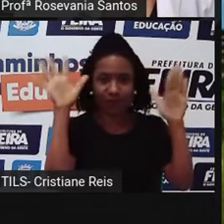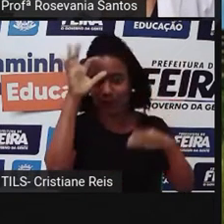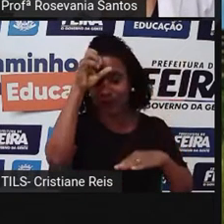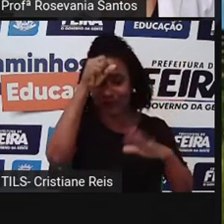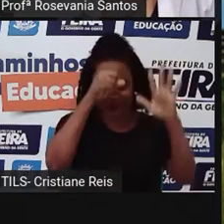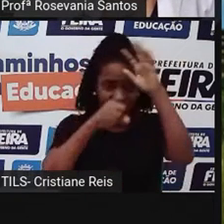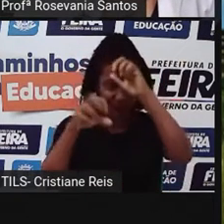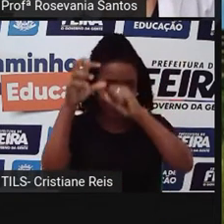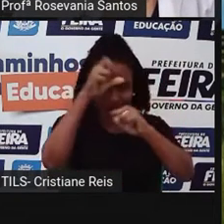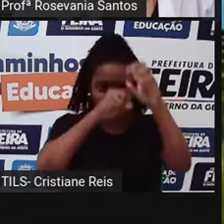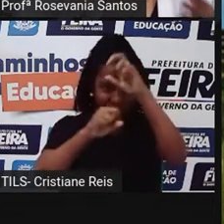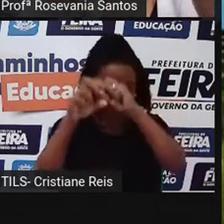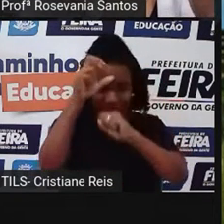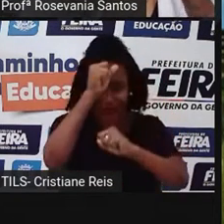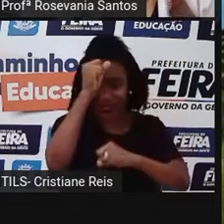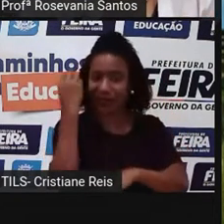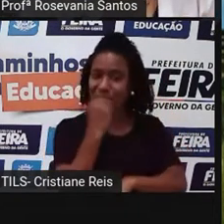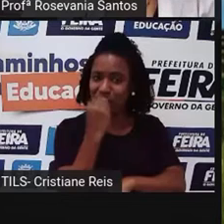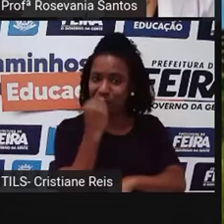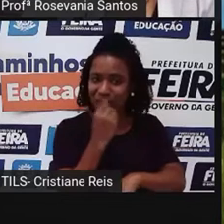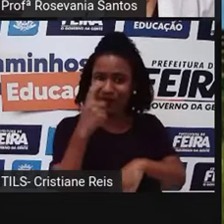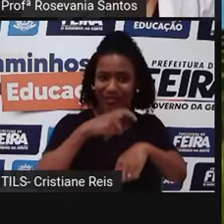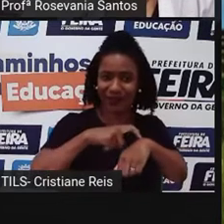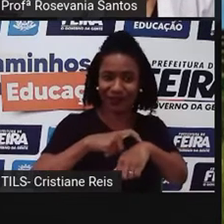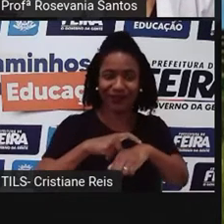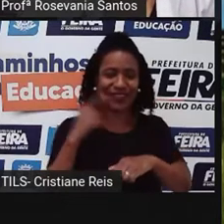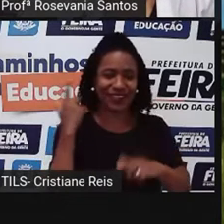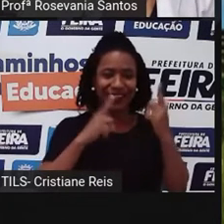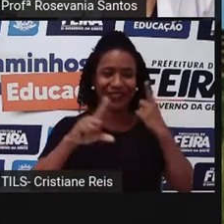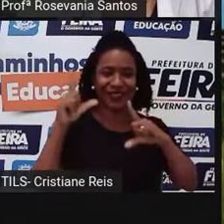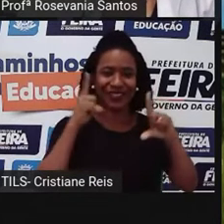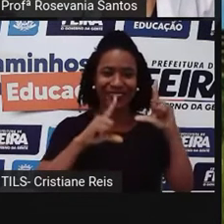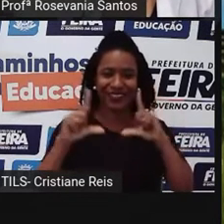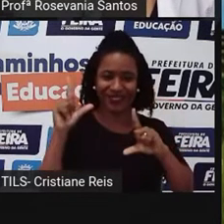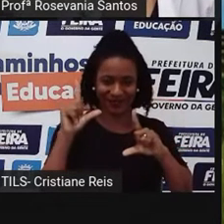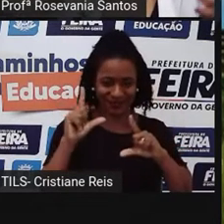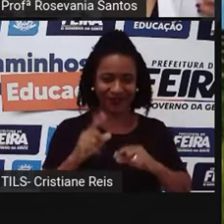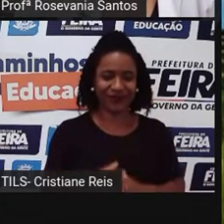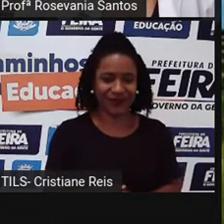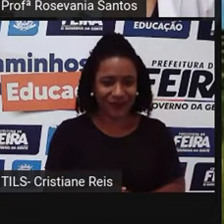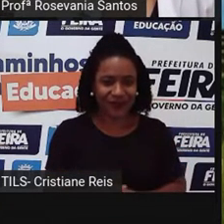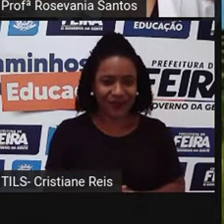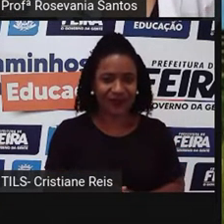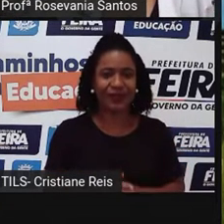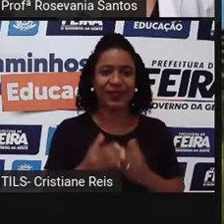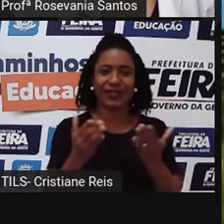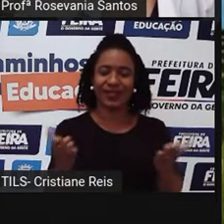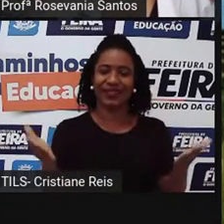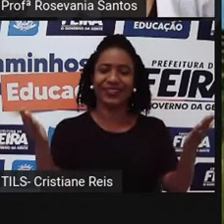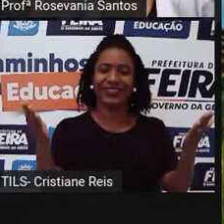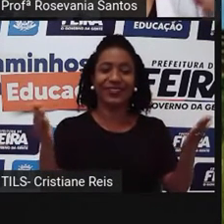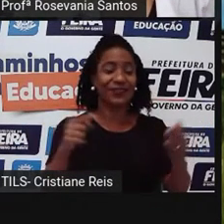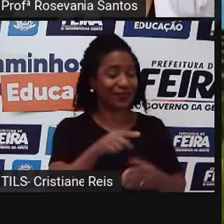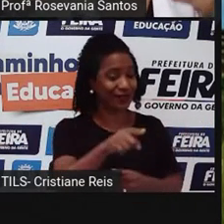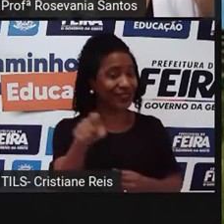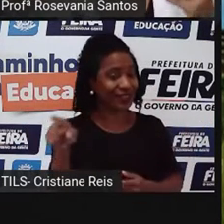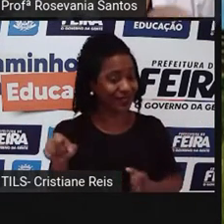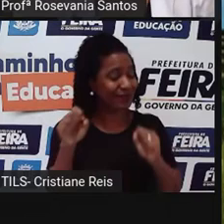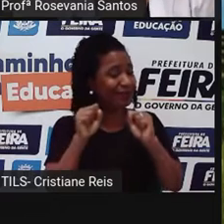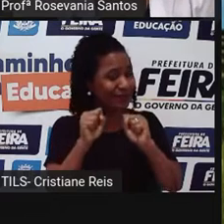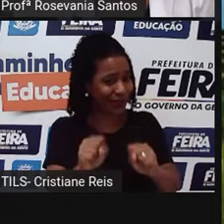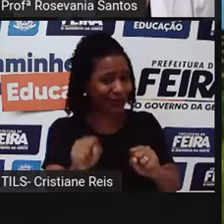descobrir seu potencial. Sejam bem-vindos. O que é que eu quero dizer com isso? Que nunca é tarde